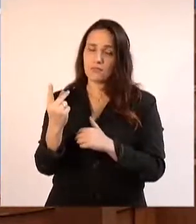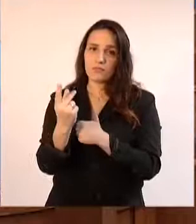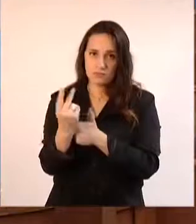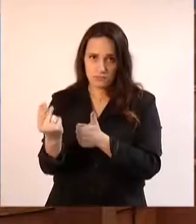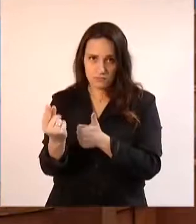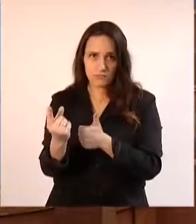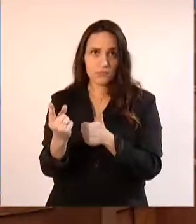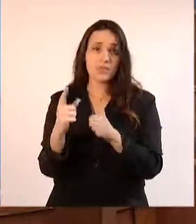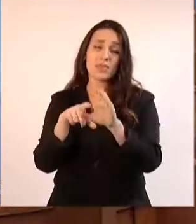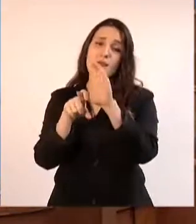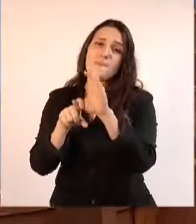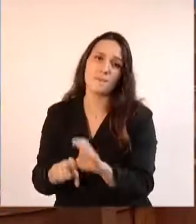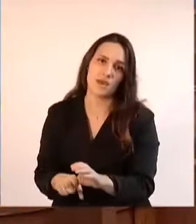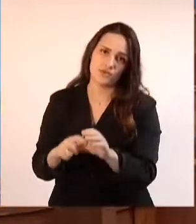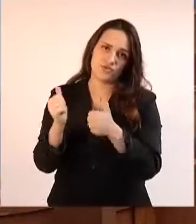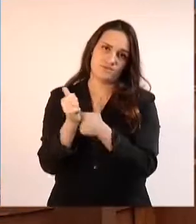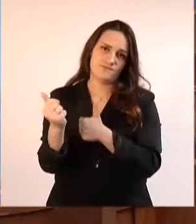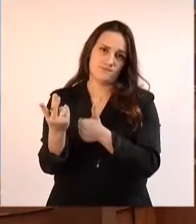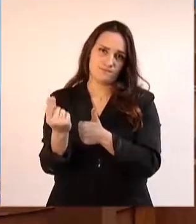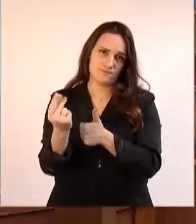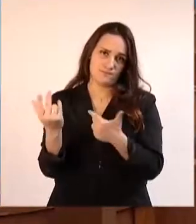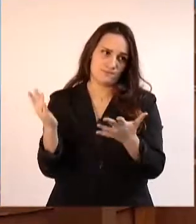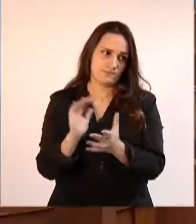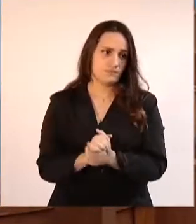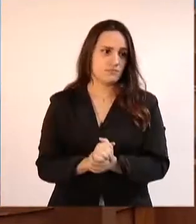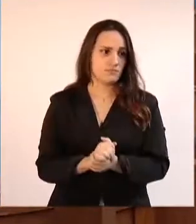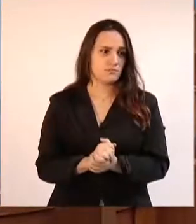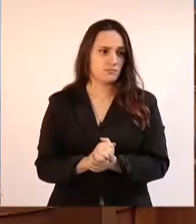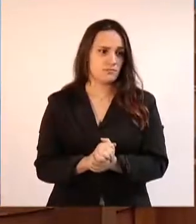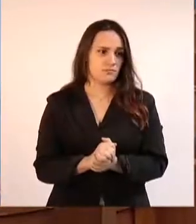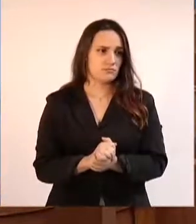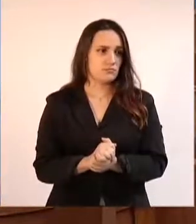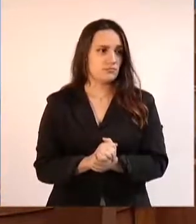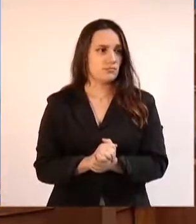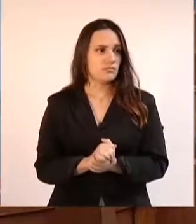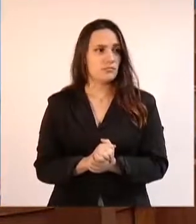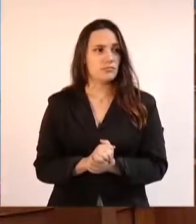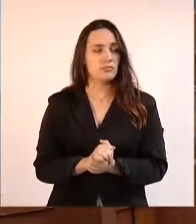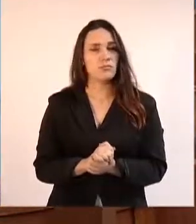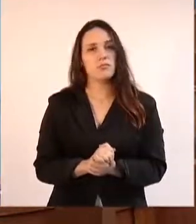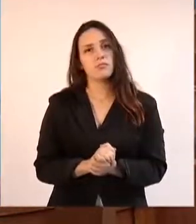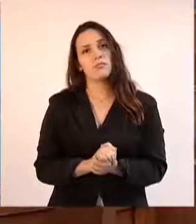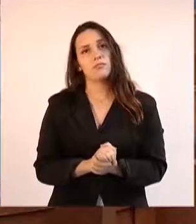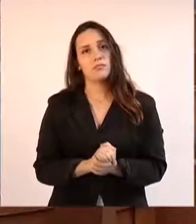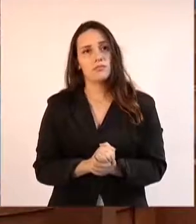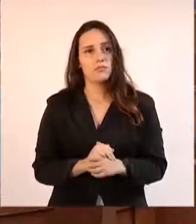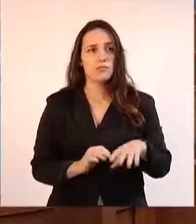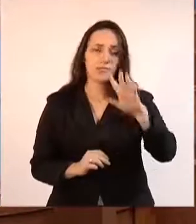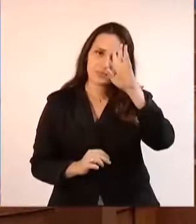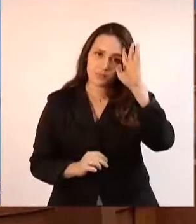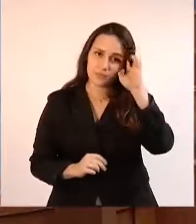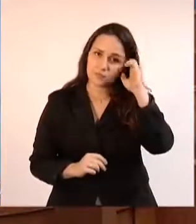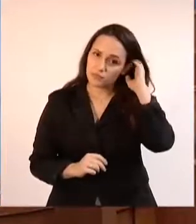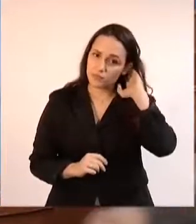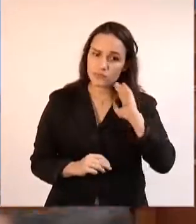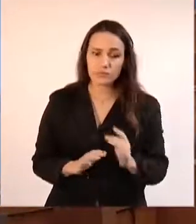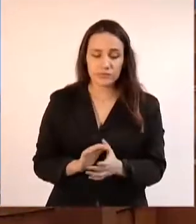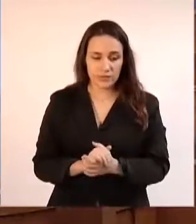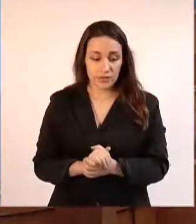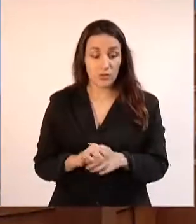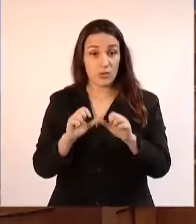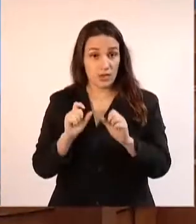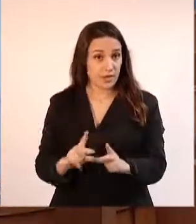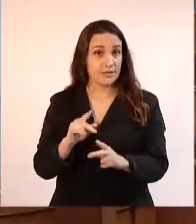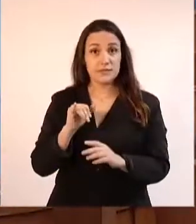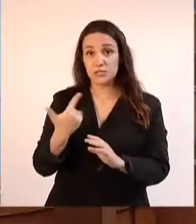garante, e o Supremo reiteradamente tem dito isso. Item 3, a falta de previsão